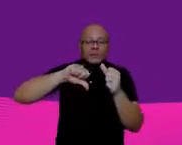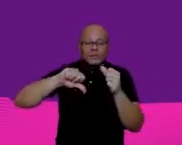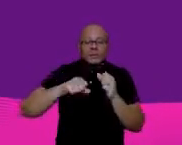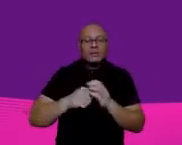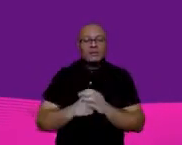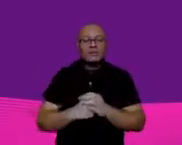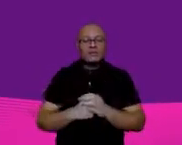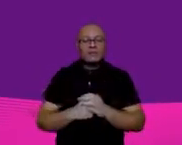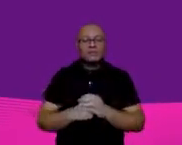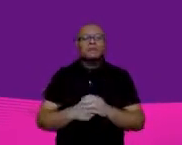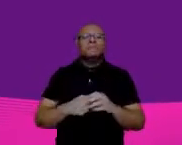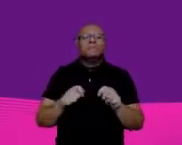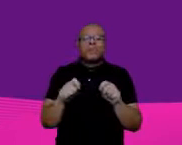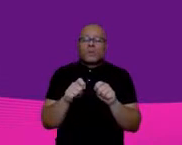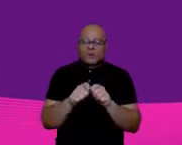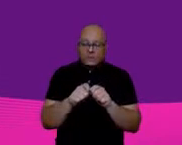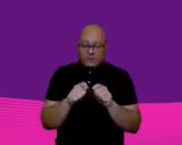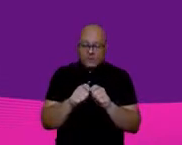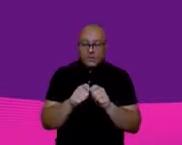Fazemos